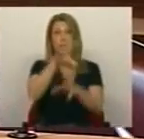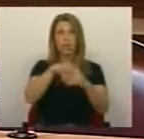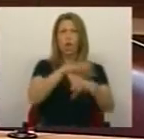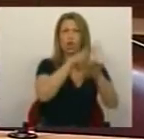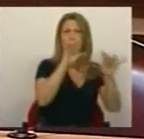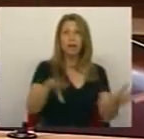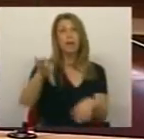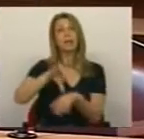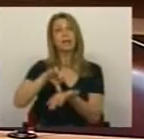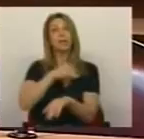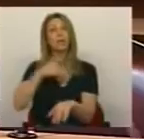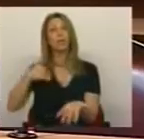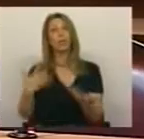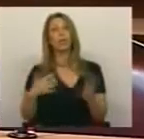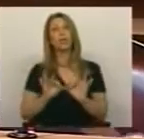saúde